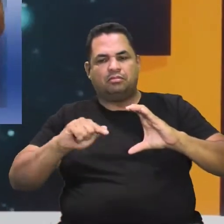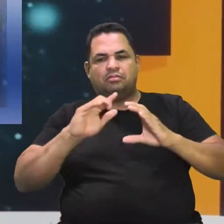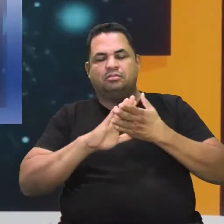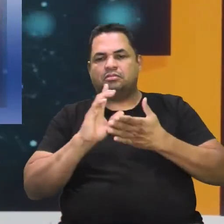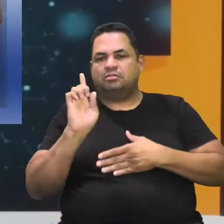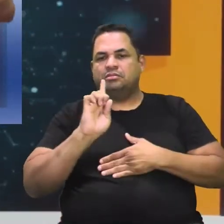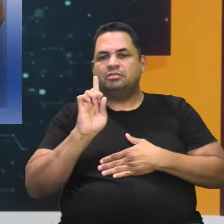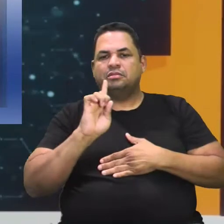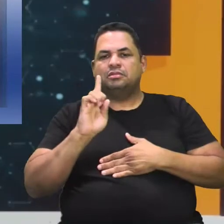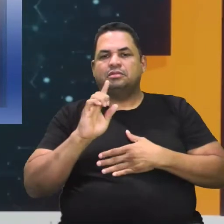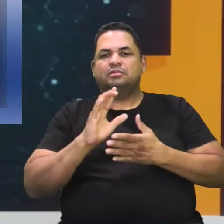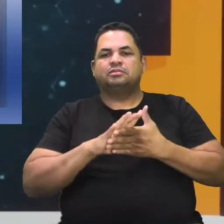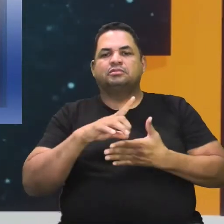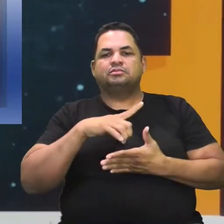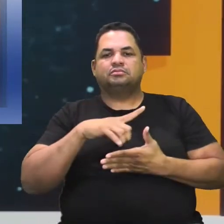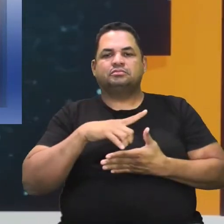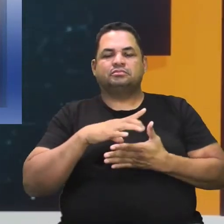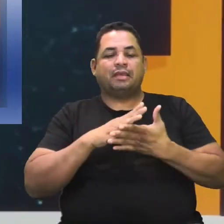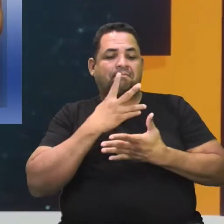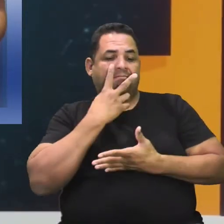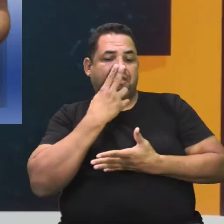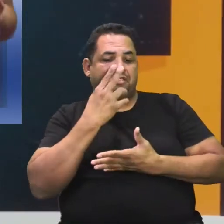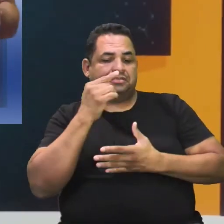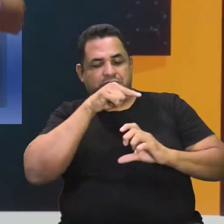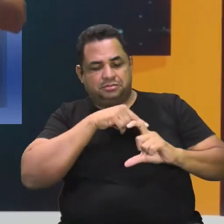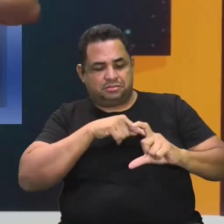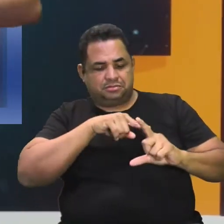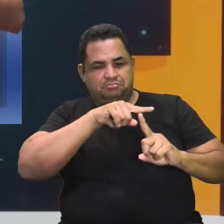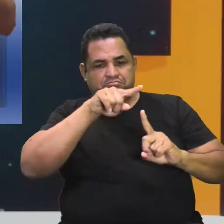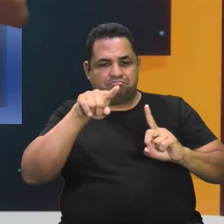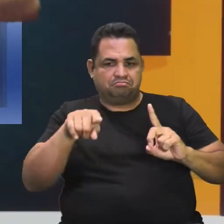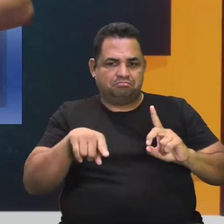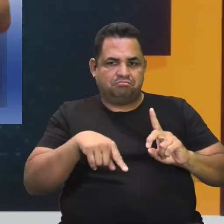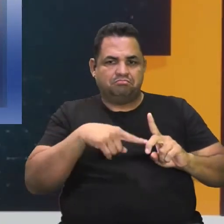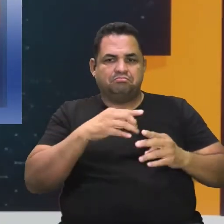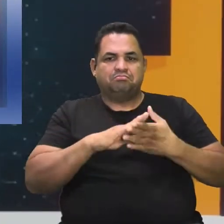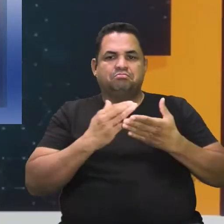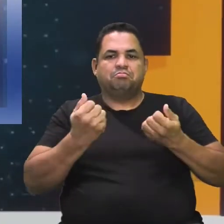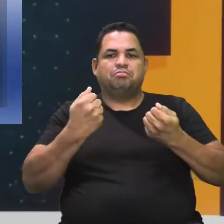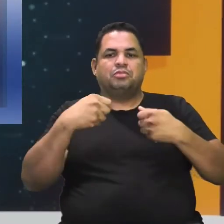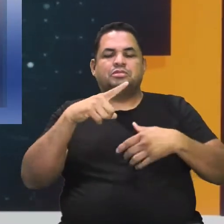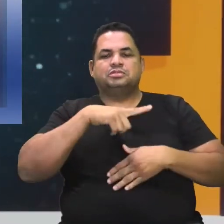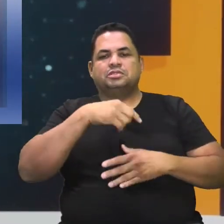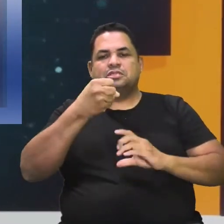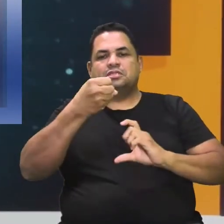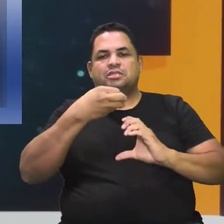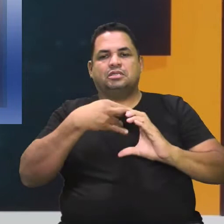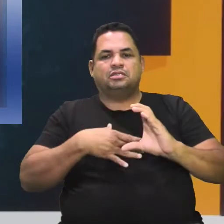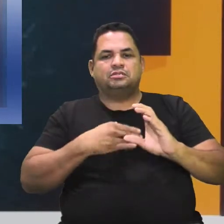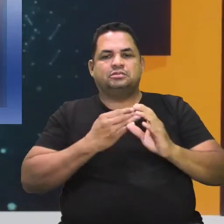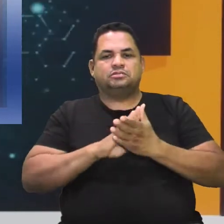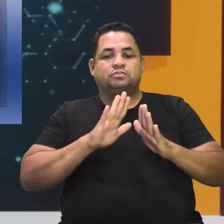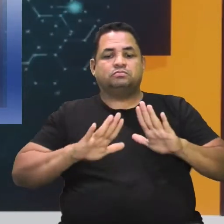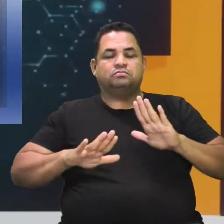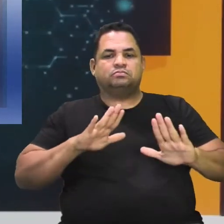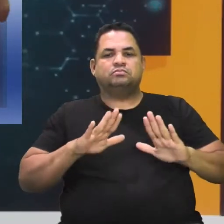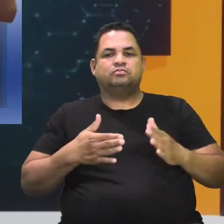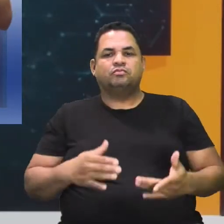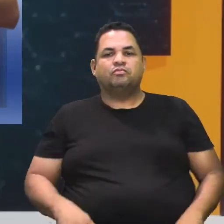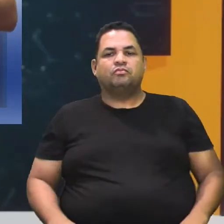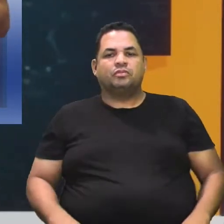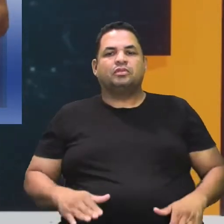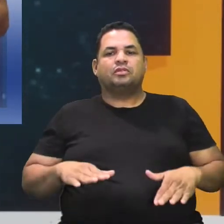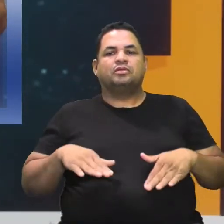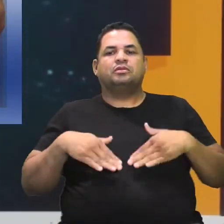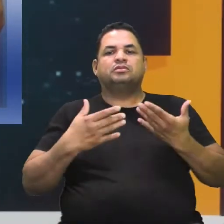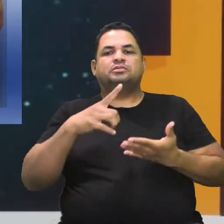parece. Mas tem traços, né, circulares, que aí pode ter algumas características. Mas temos que ter esse cuidado, porque